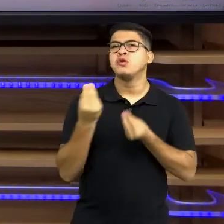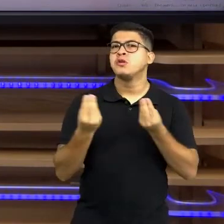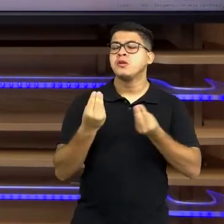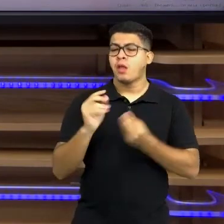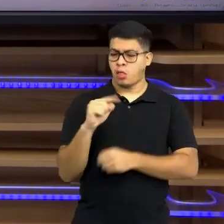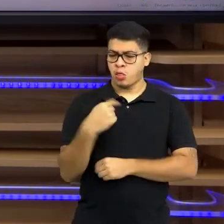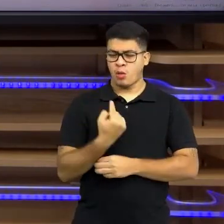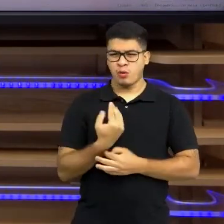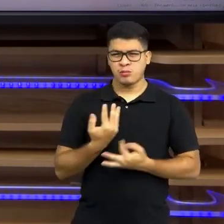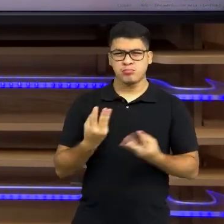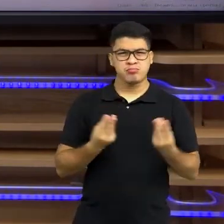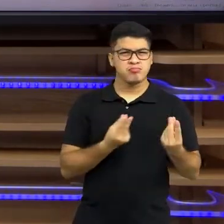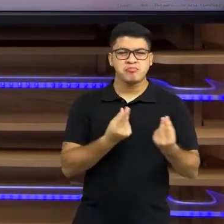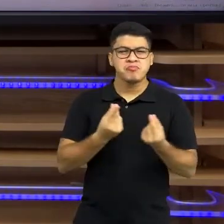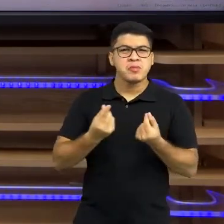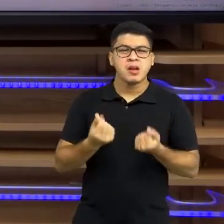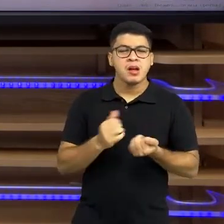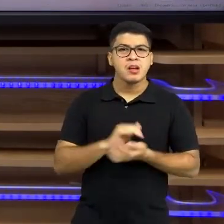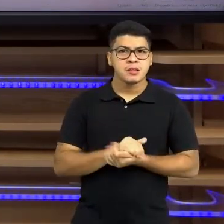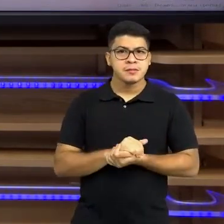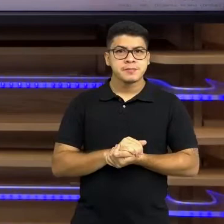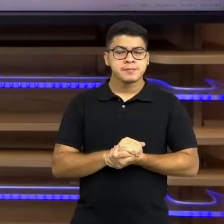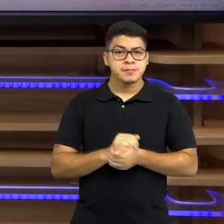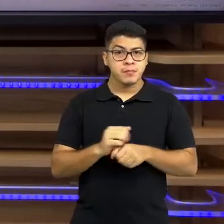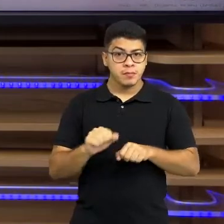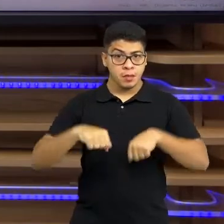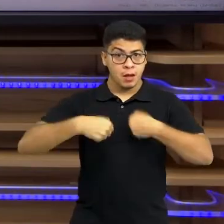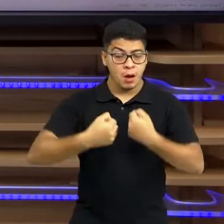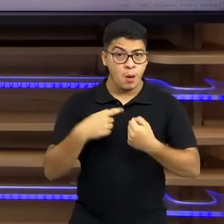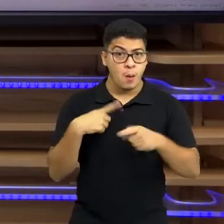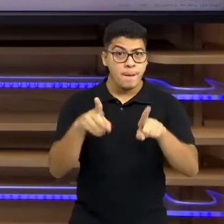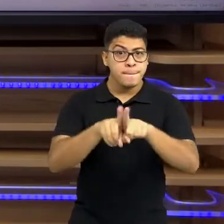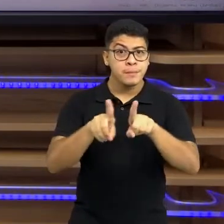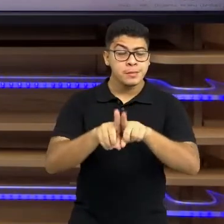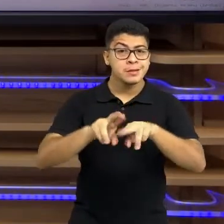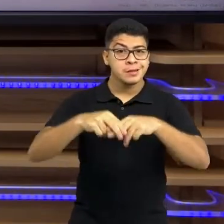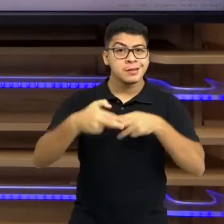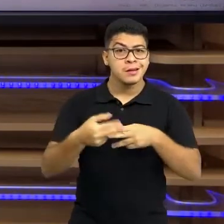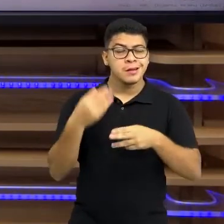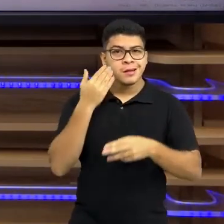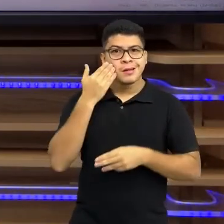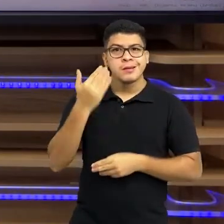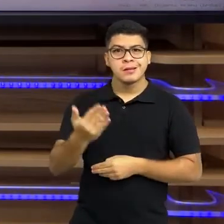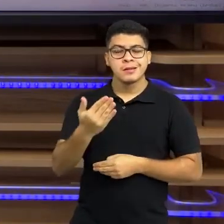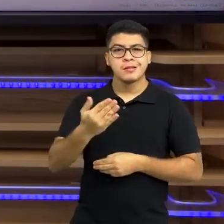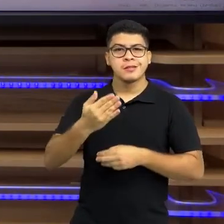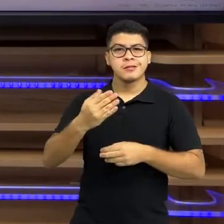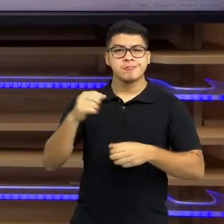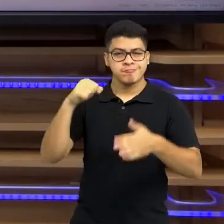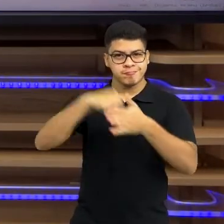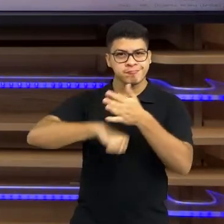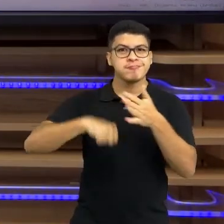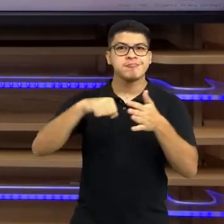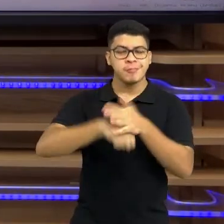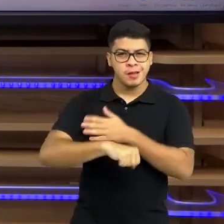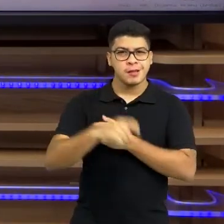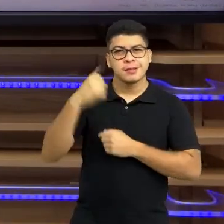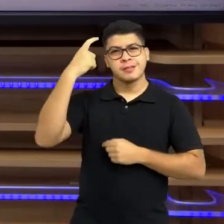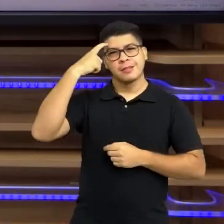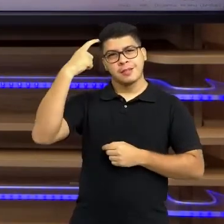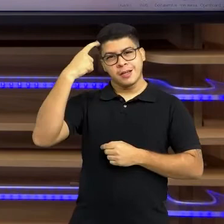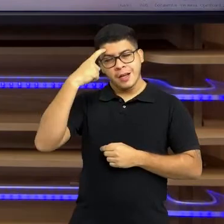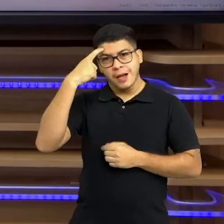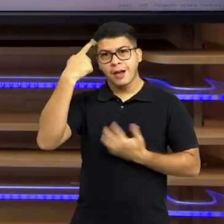mesmos e atuando em função daquilo que os outros queriam que nós fizéssemos. E a ideia é enfrentar isso daí. As